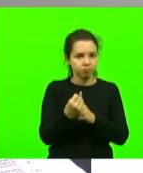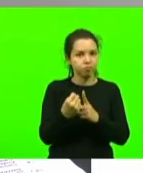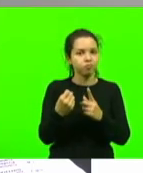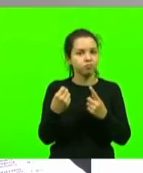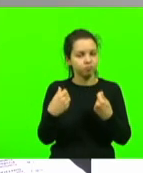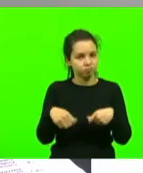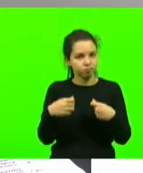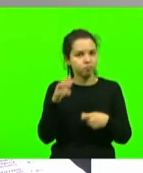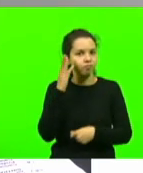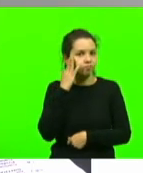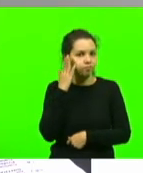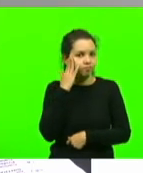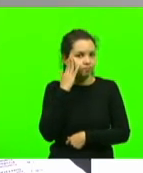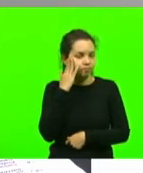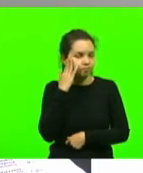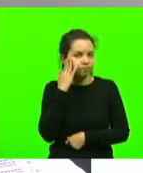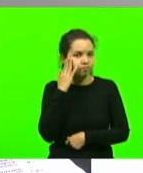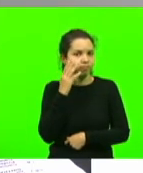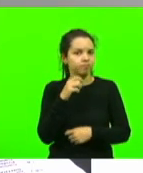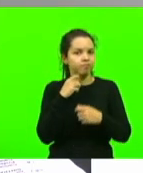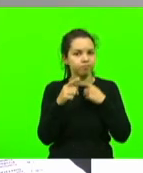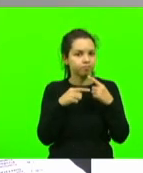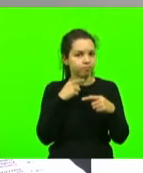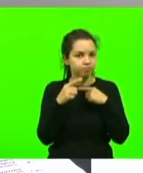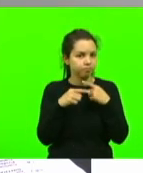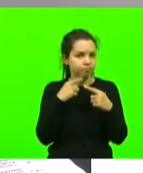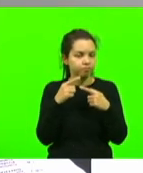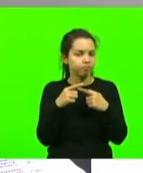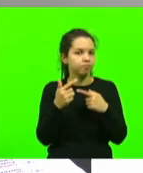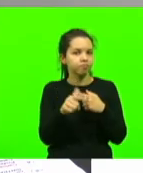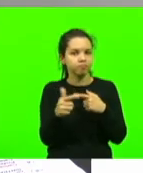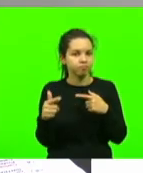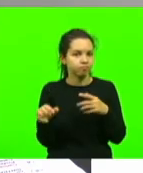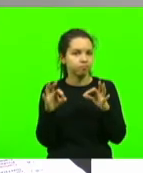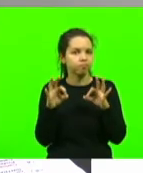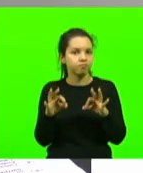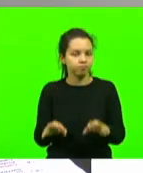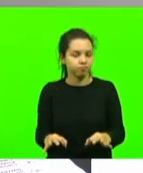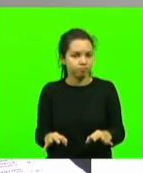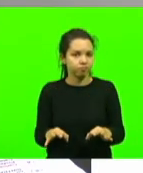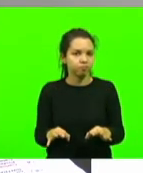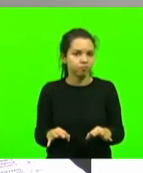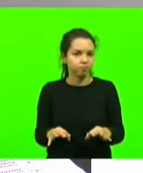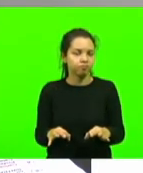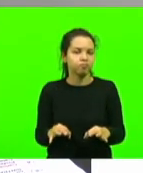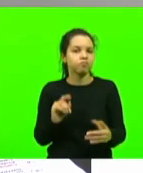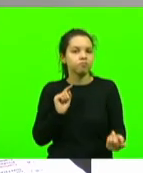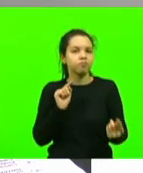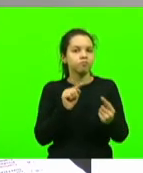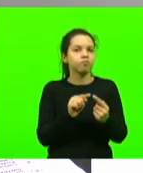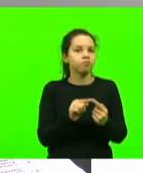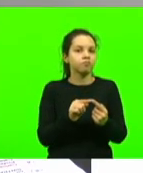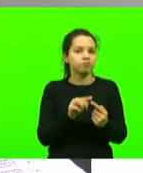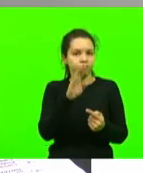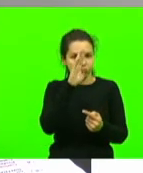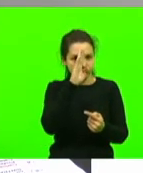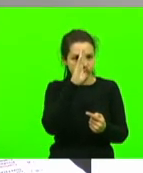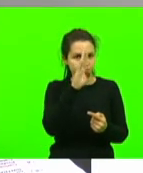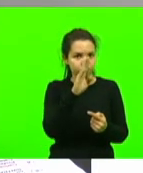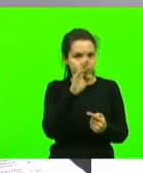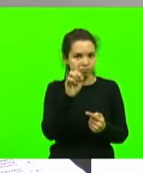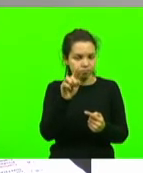não vejo é dúvidas eu não tenho dúvidas nenhuma com relação à o objetivo Central que é